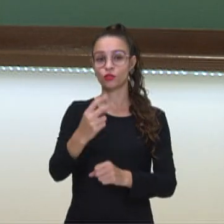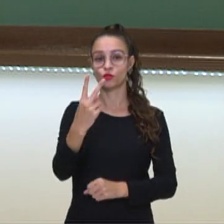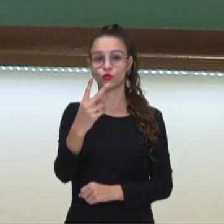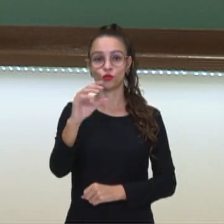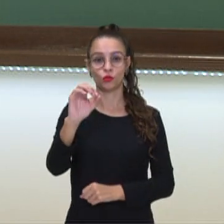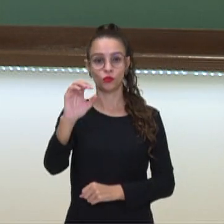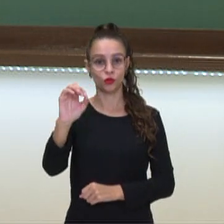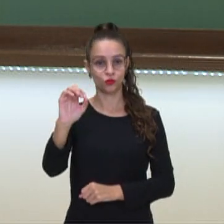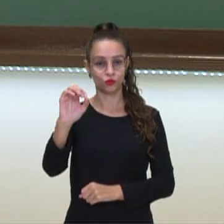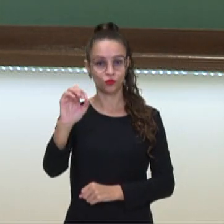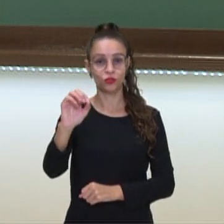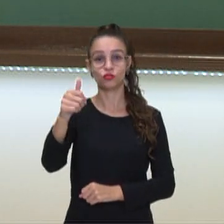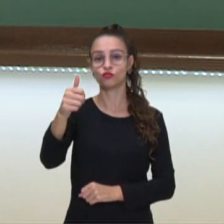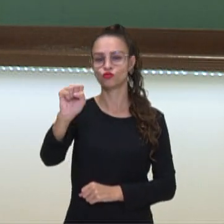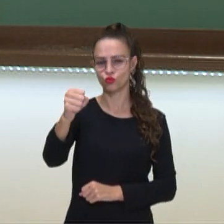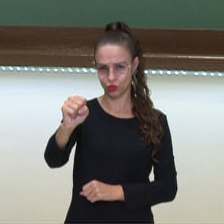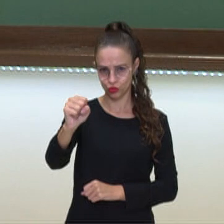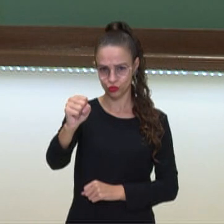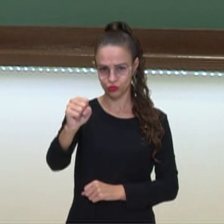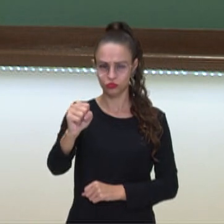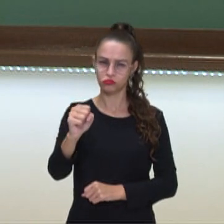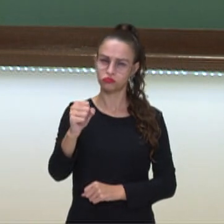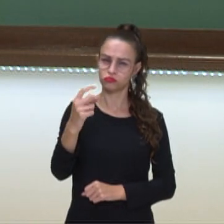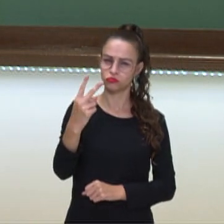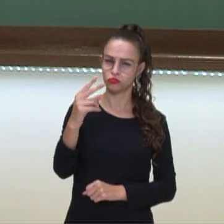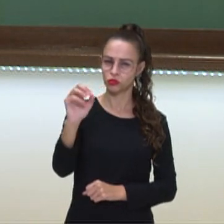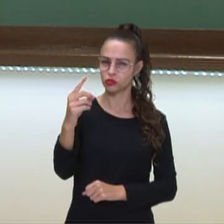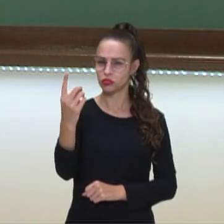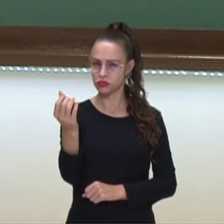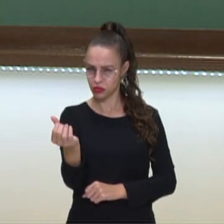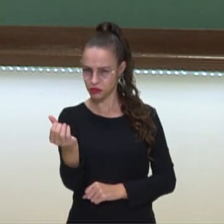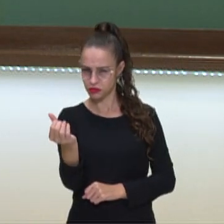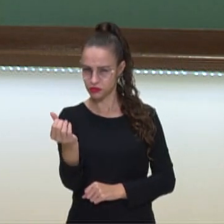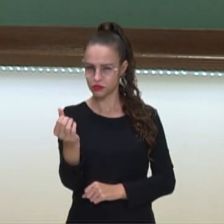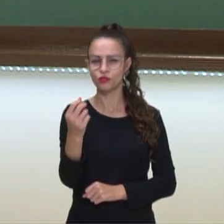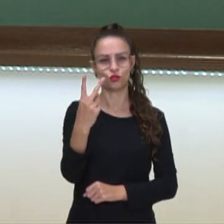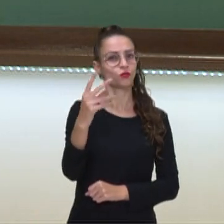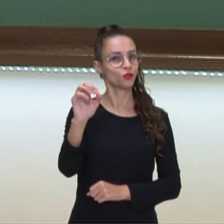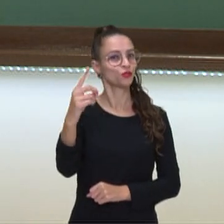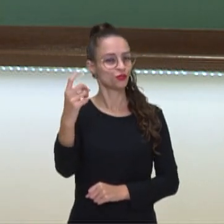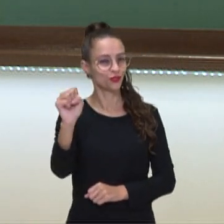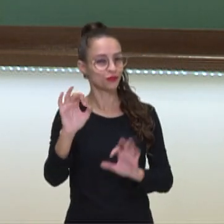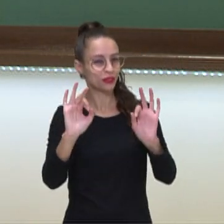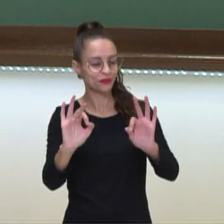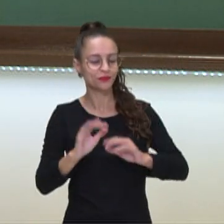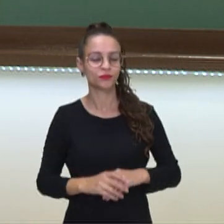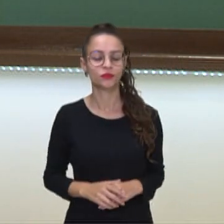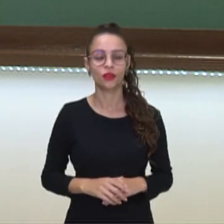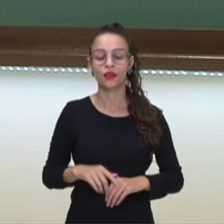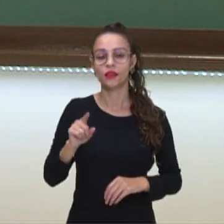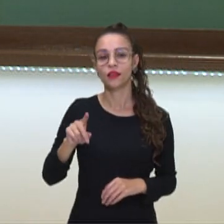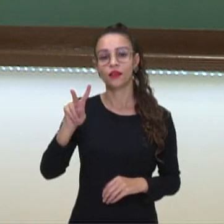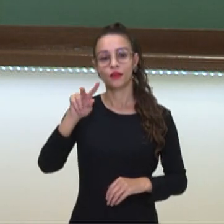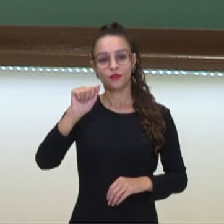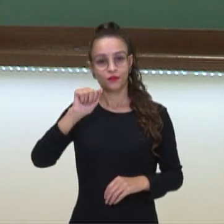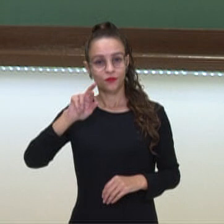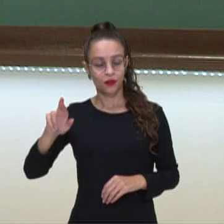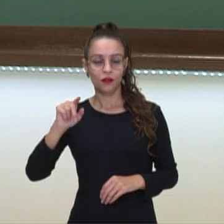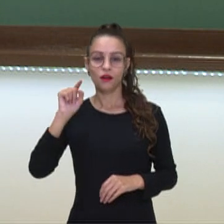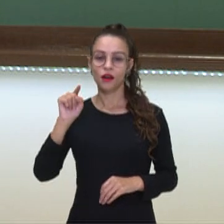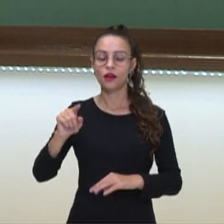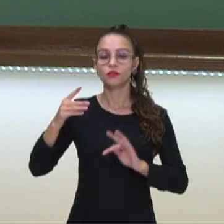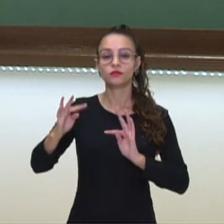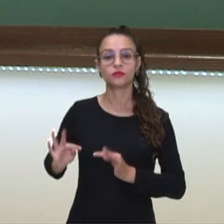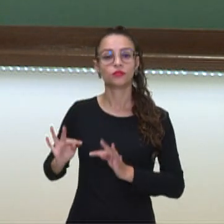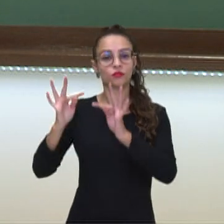né? Exatamente, ou 2016, 2018, né? Isso mesmo. Então, o VAR, ele foi uma